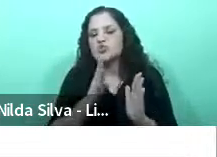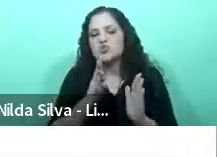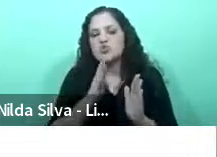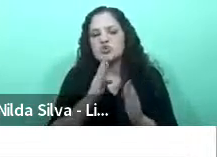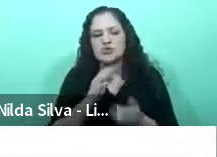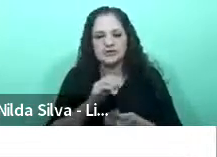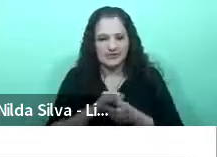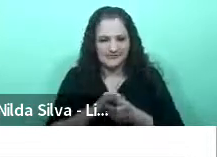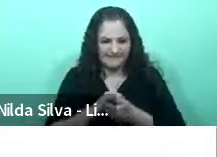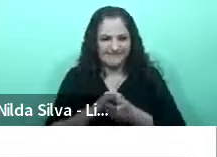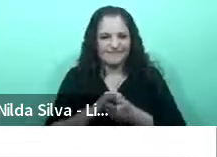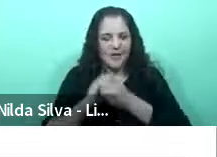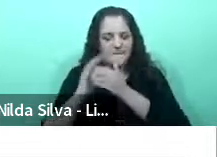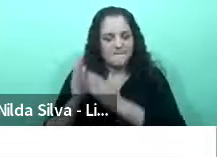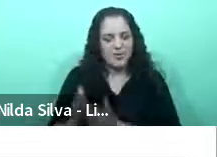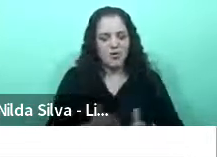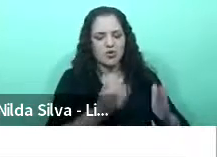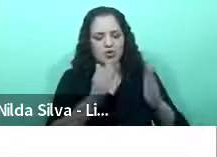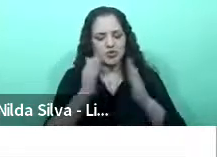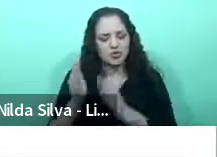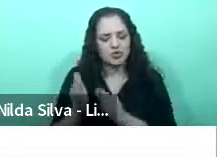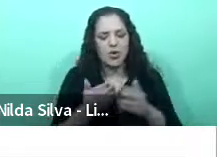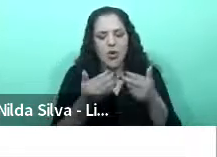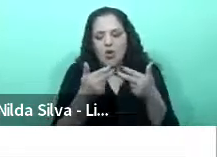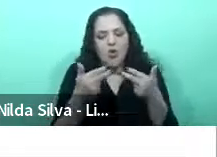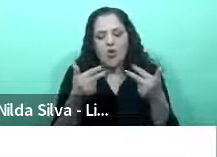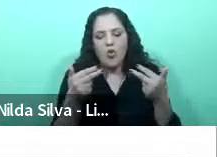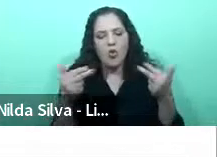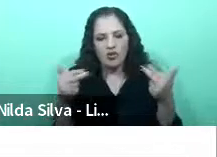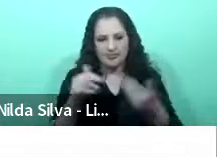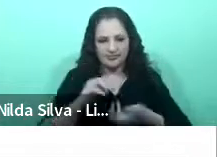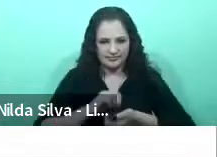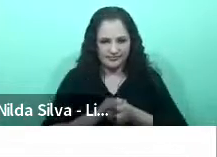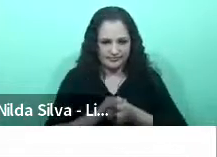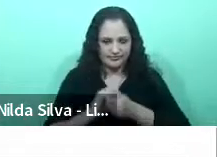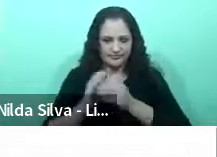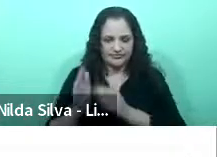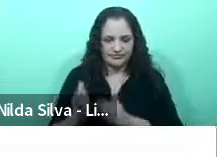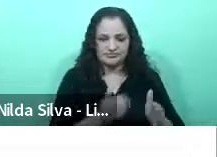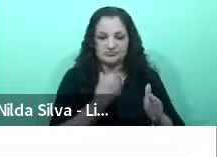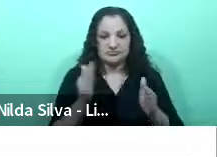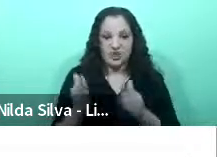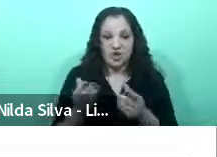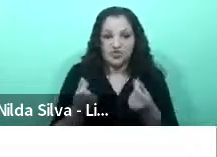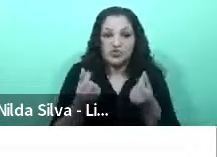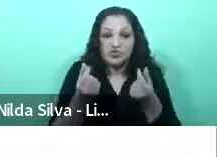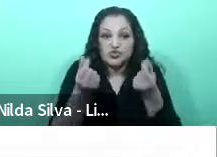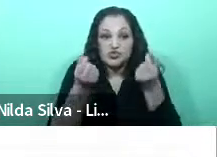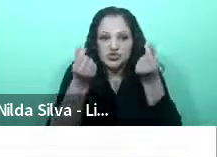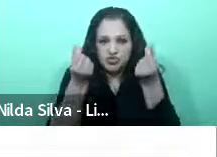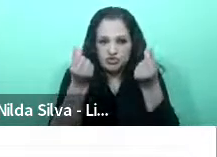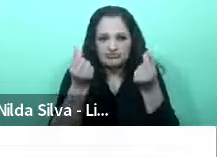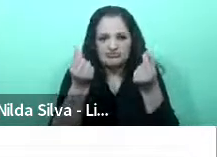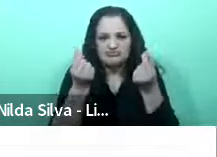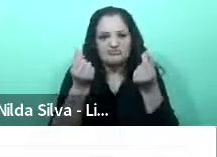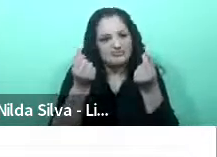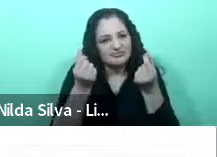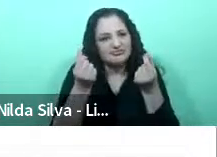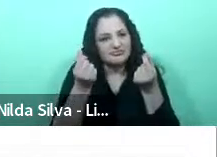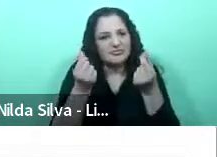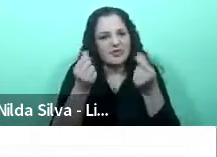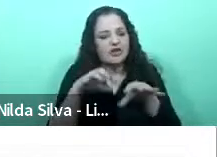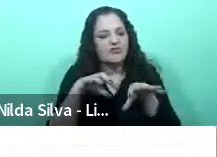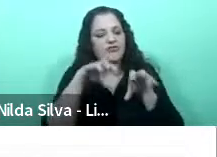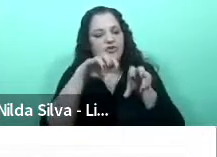que produzir algo, ele tem que produzir riqueza. Então, importa formar, e